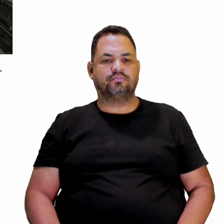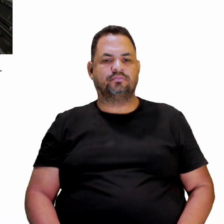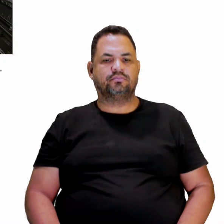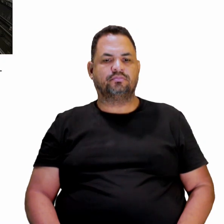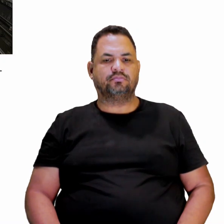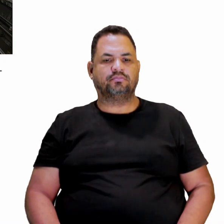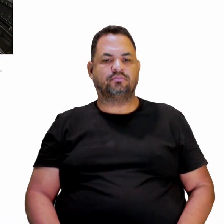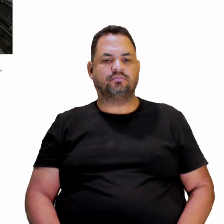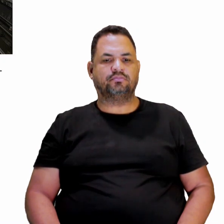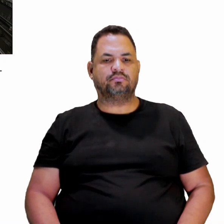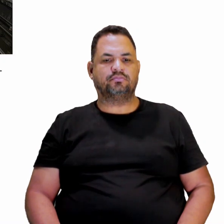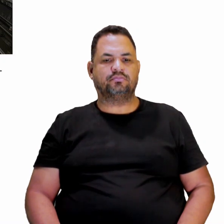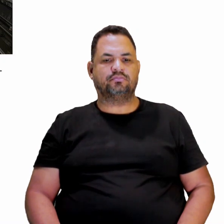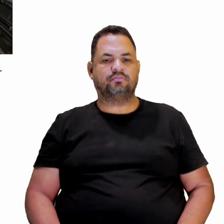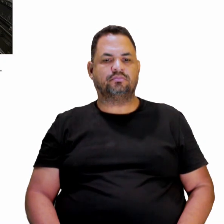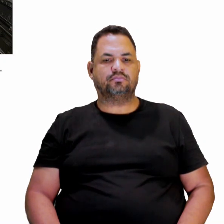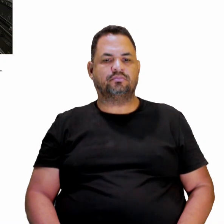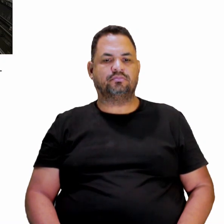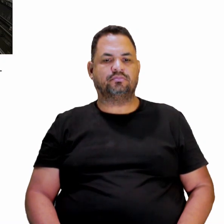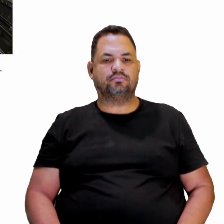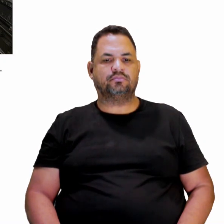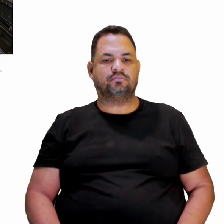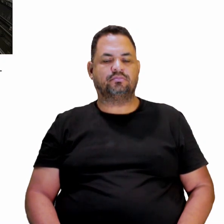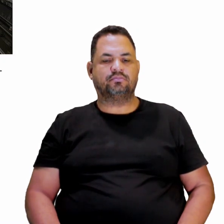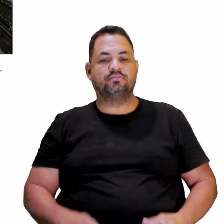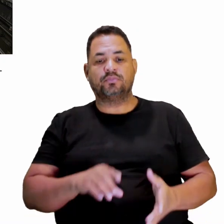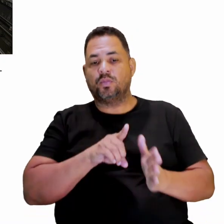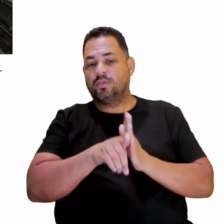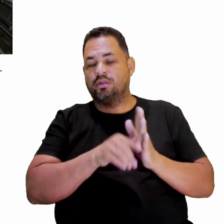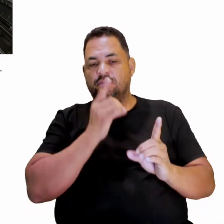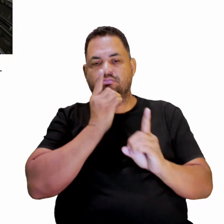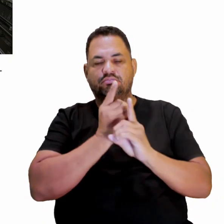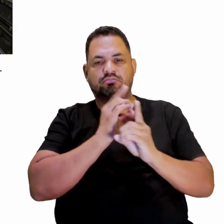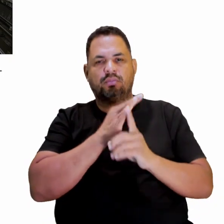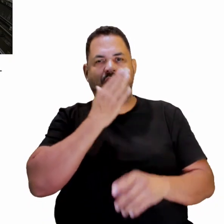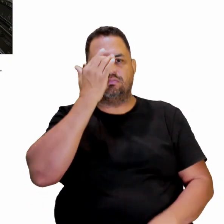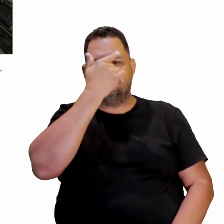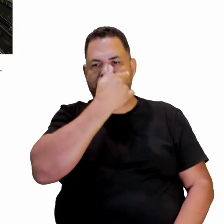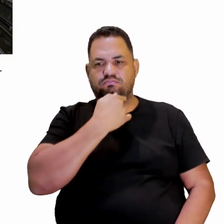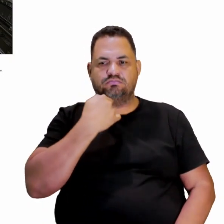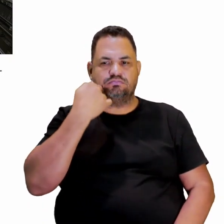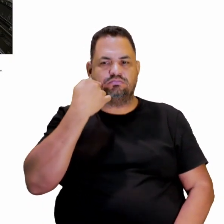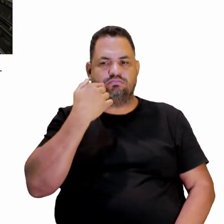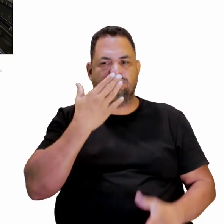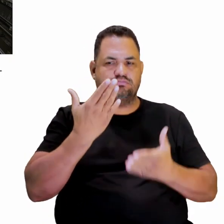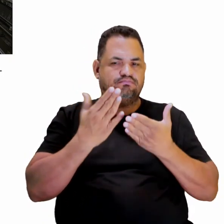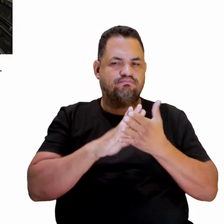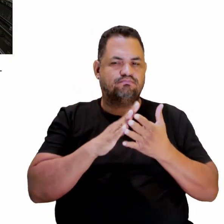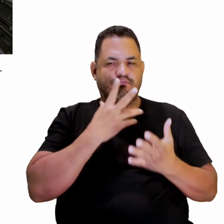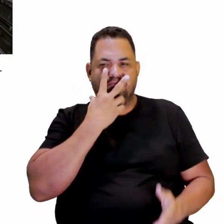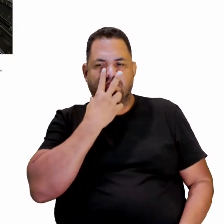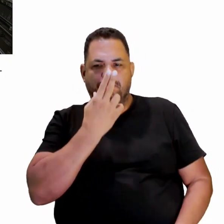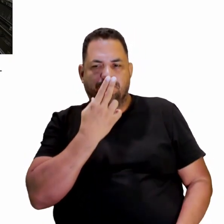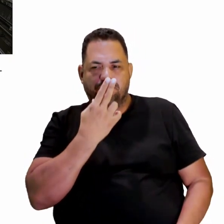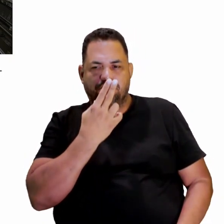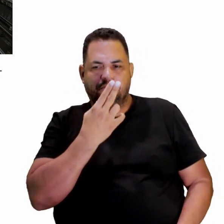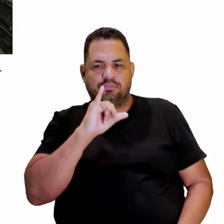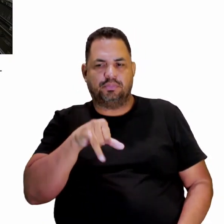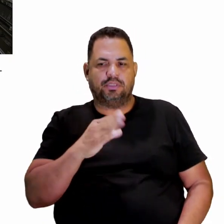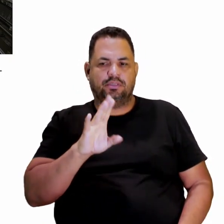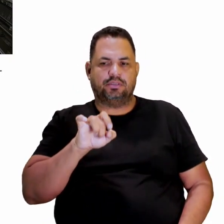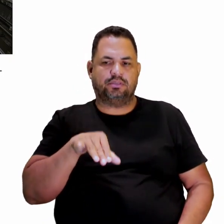Gordon. Ou seja, no trem eles encontram o homem cujo rosto era de alguma forma familiar para